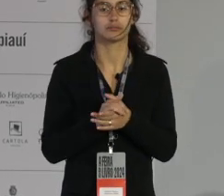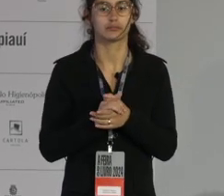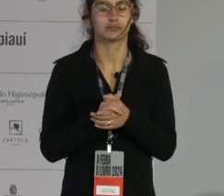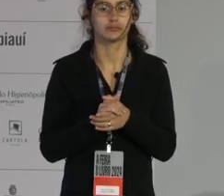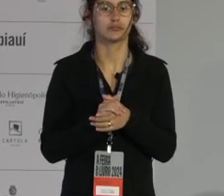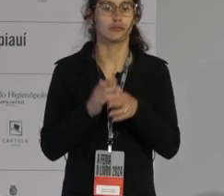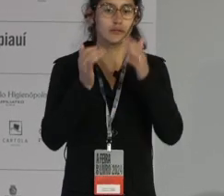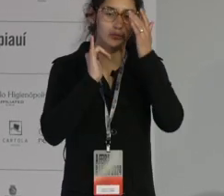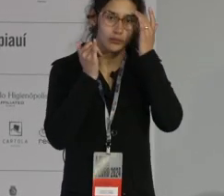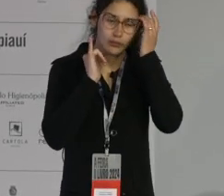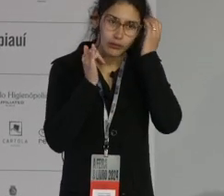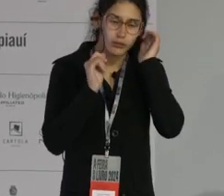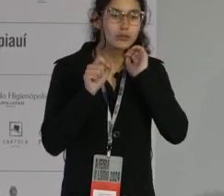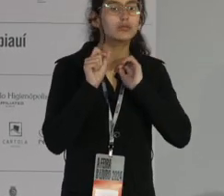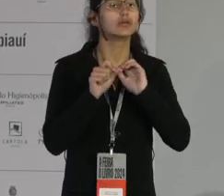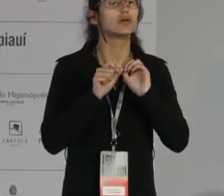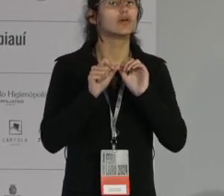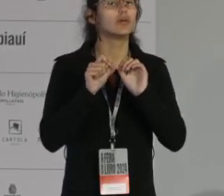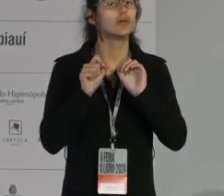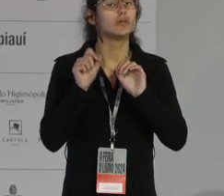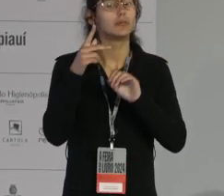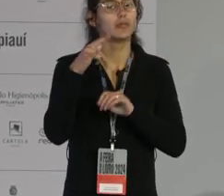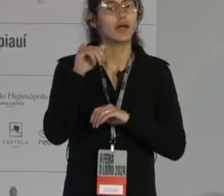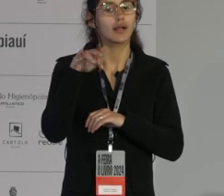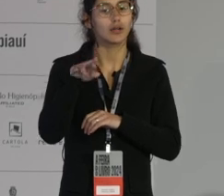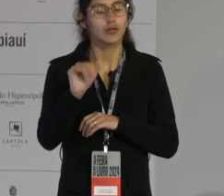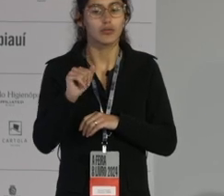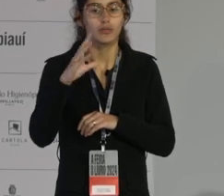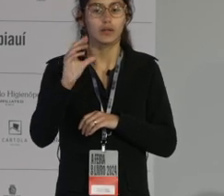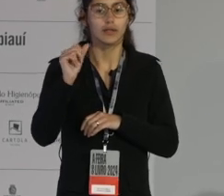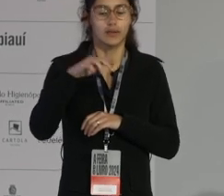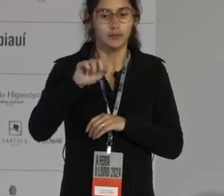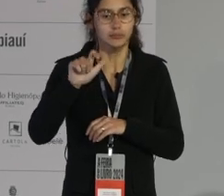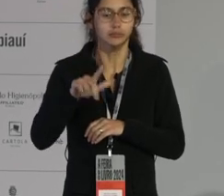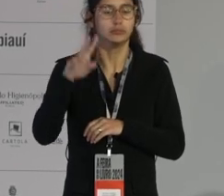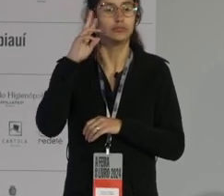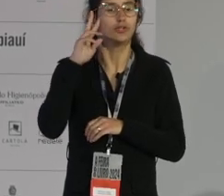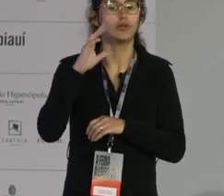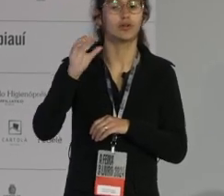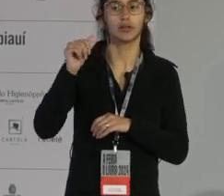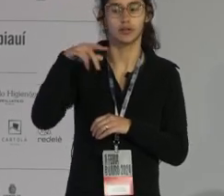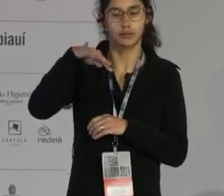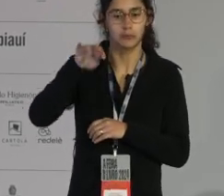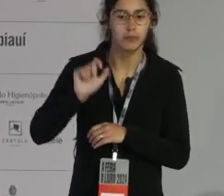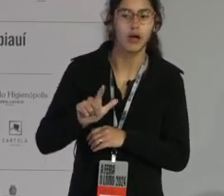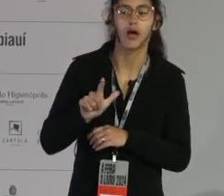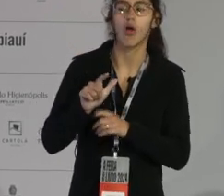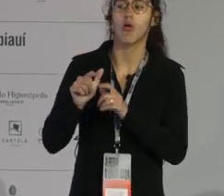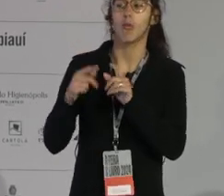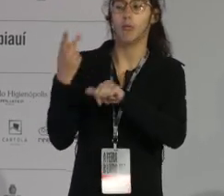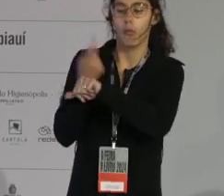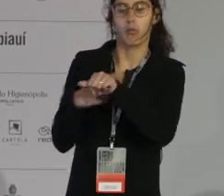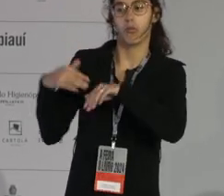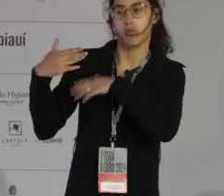o conto-título, né, que seria O Paraíso Canibal, que é essa história desse canibal imortal que vai